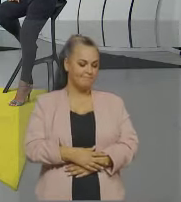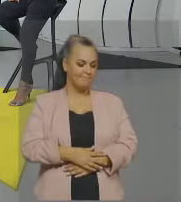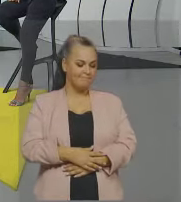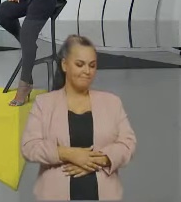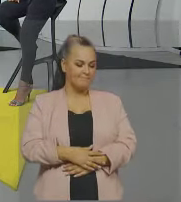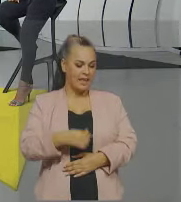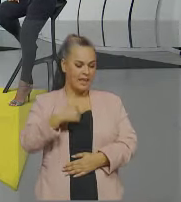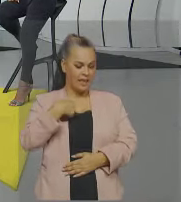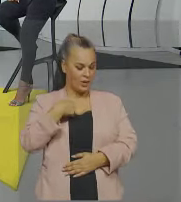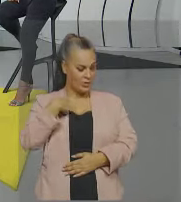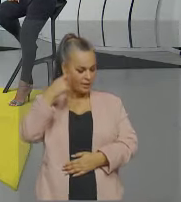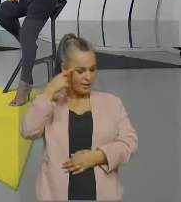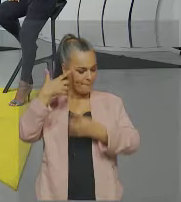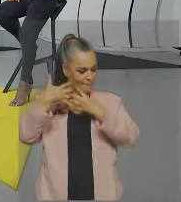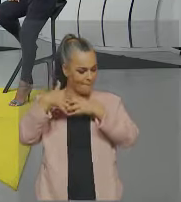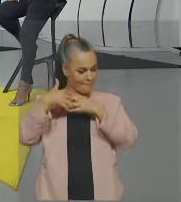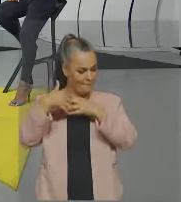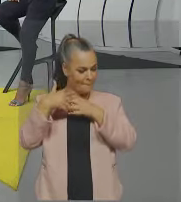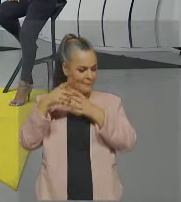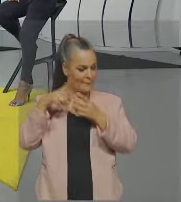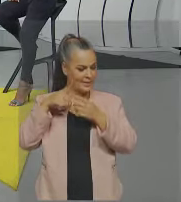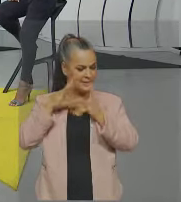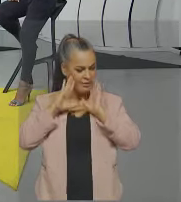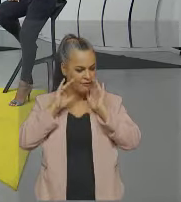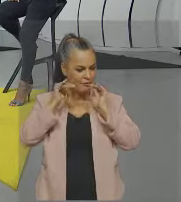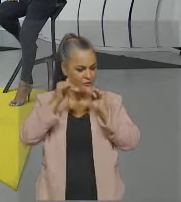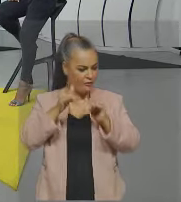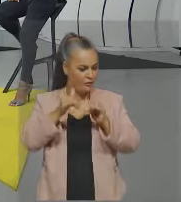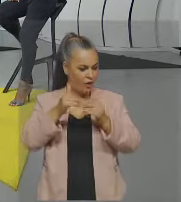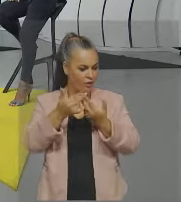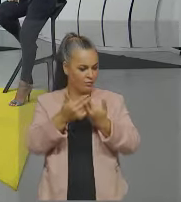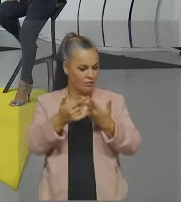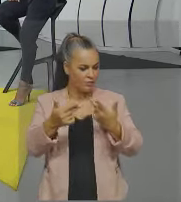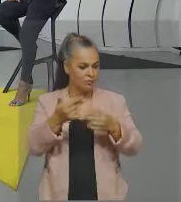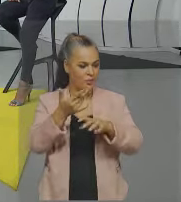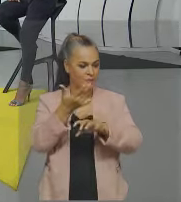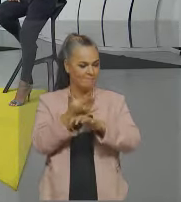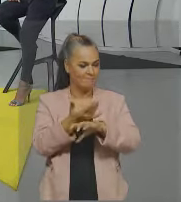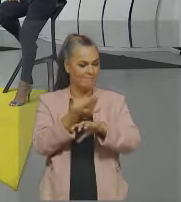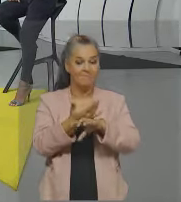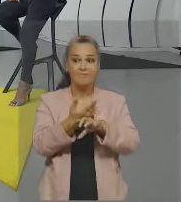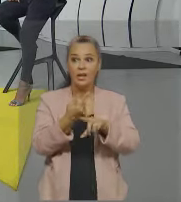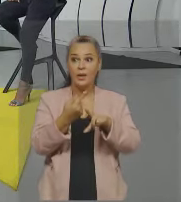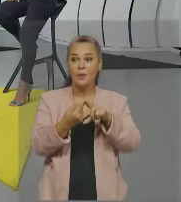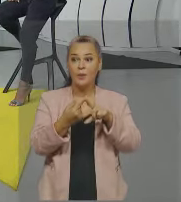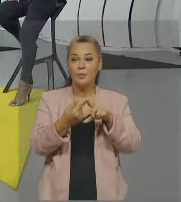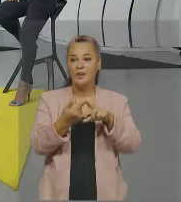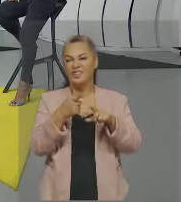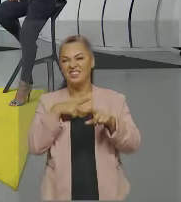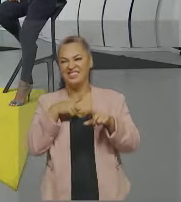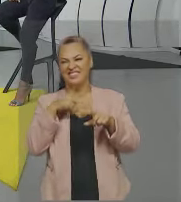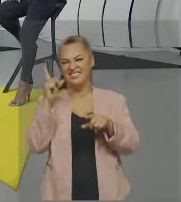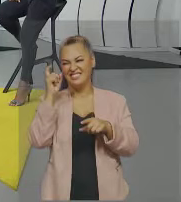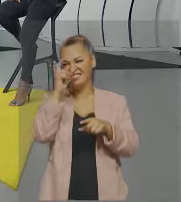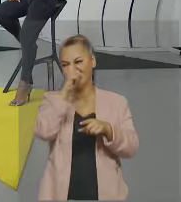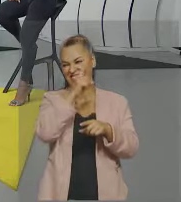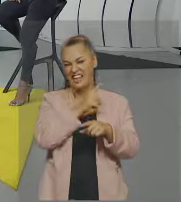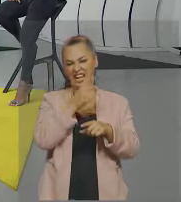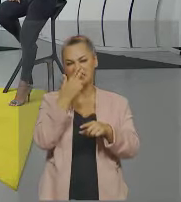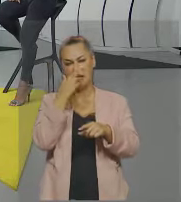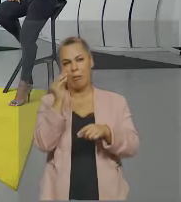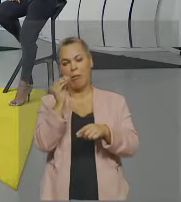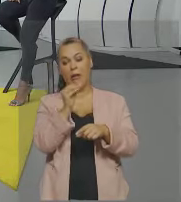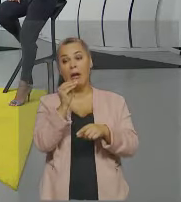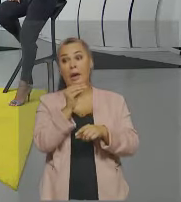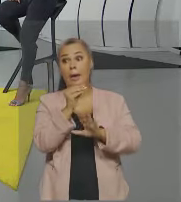não gostava. E essas eu deixei passar, não prestava muita atenção, não fazia muitas atividades e me fizeram